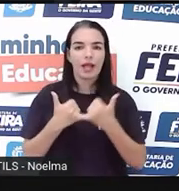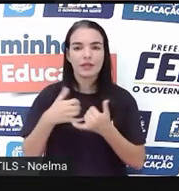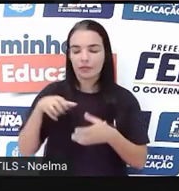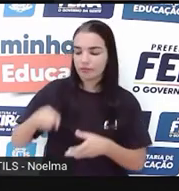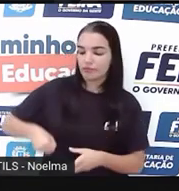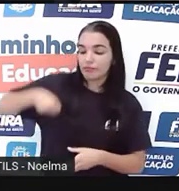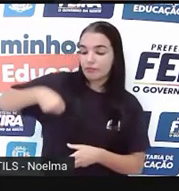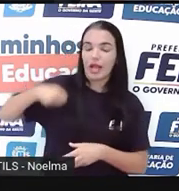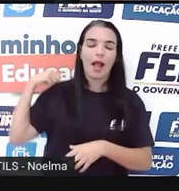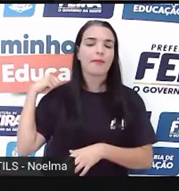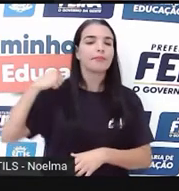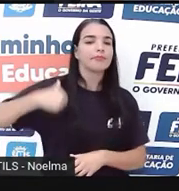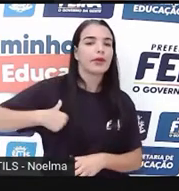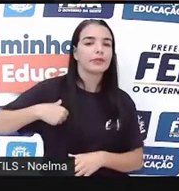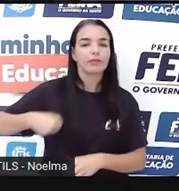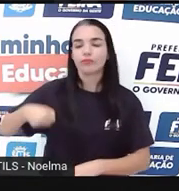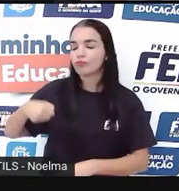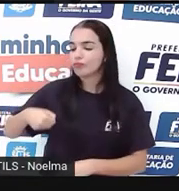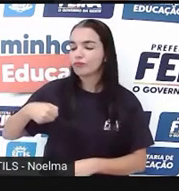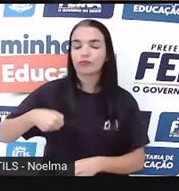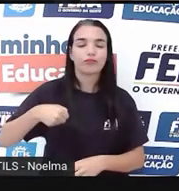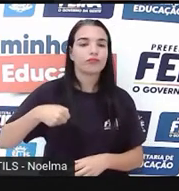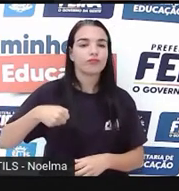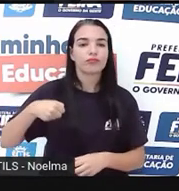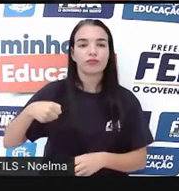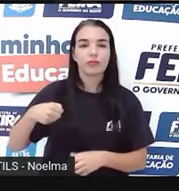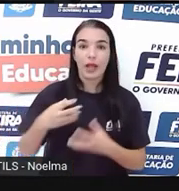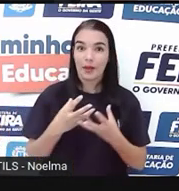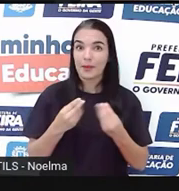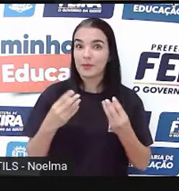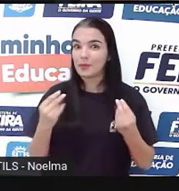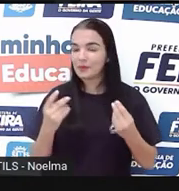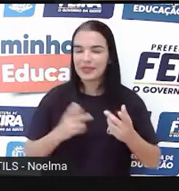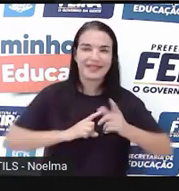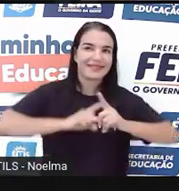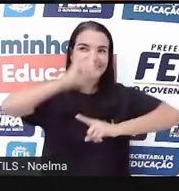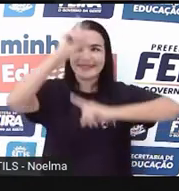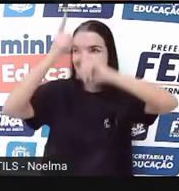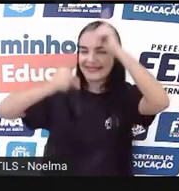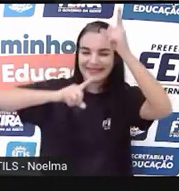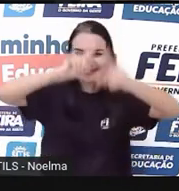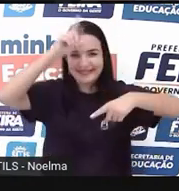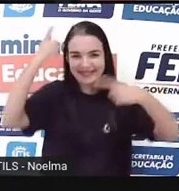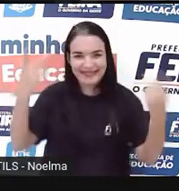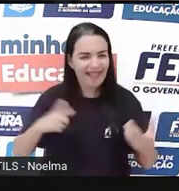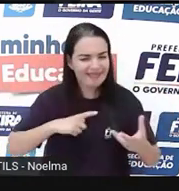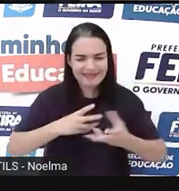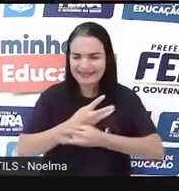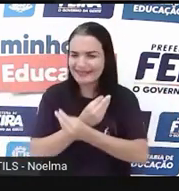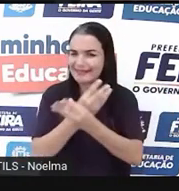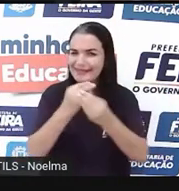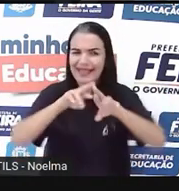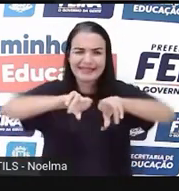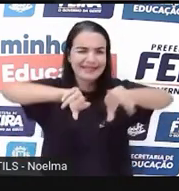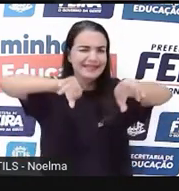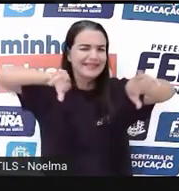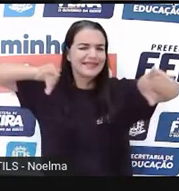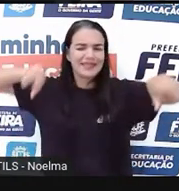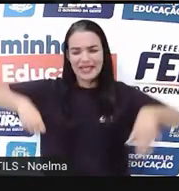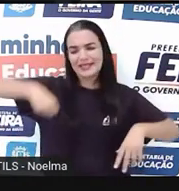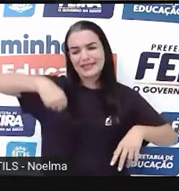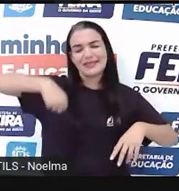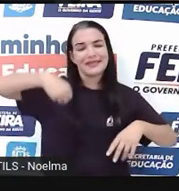bags, as suas sacolas, e as sacolas são muito criativas. As mais diversas